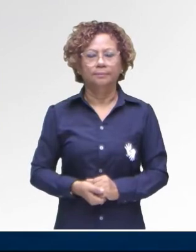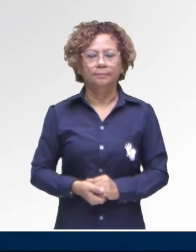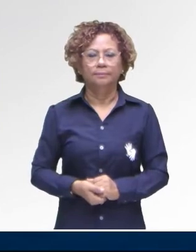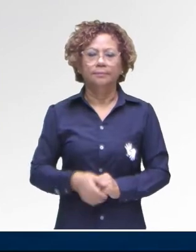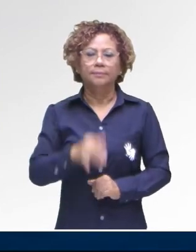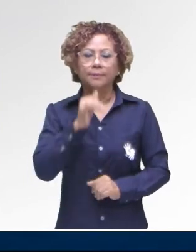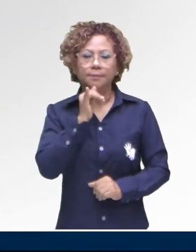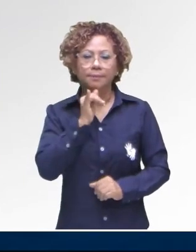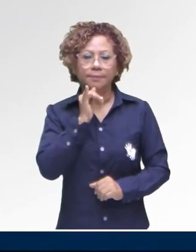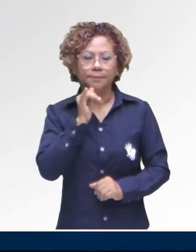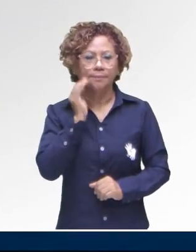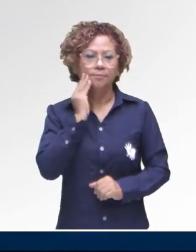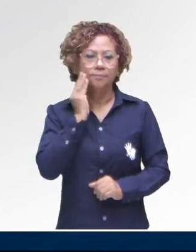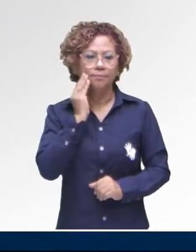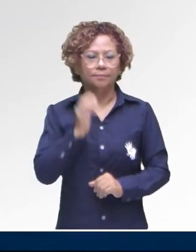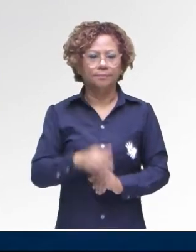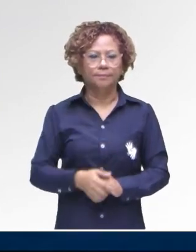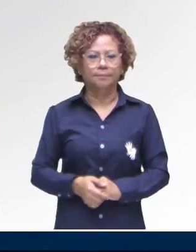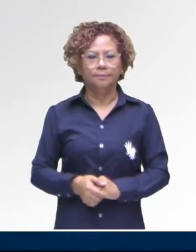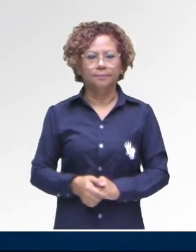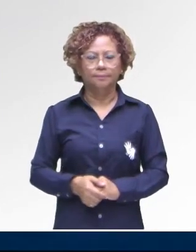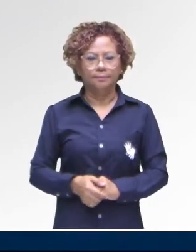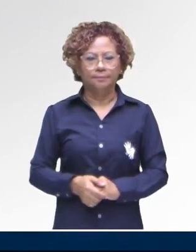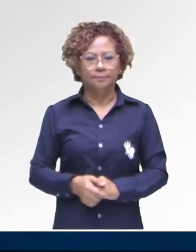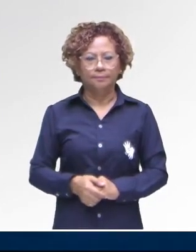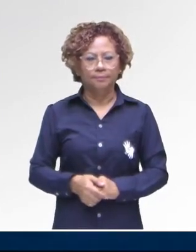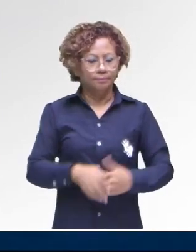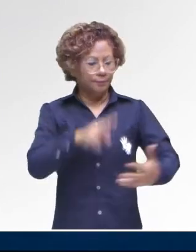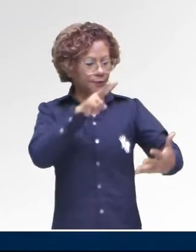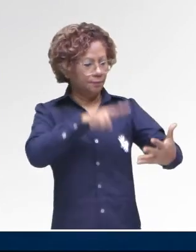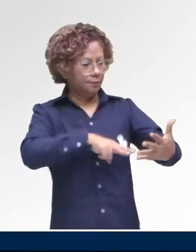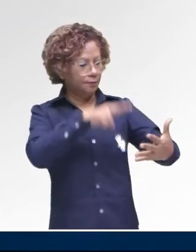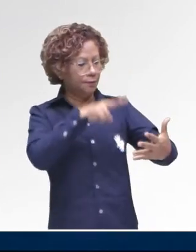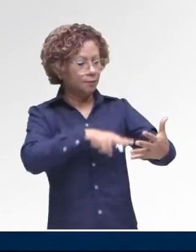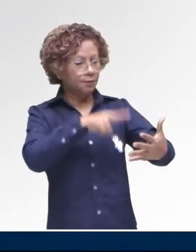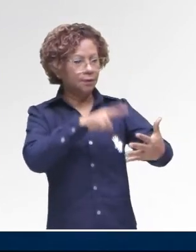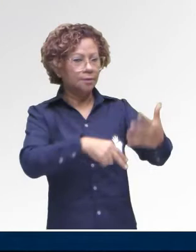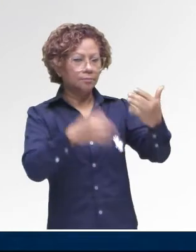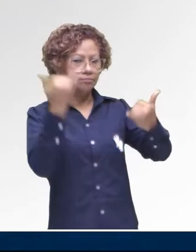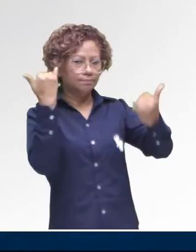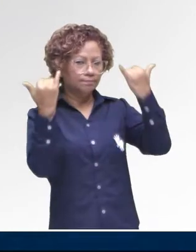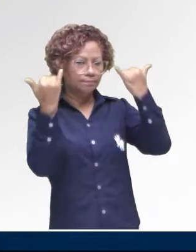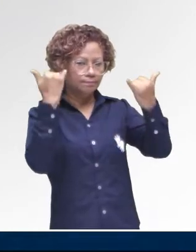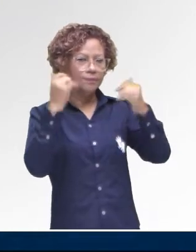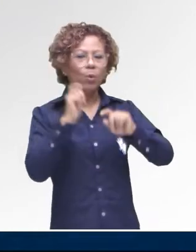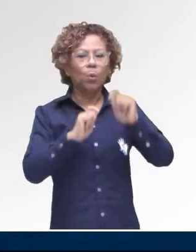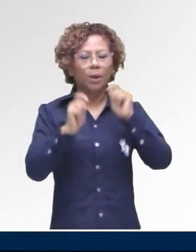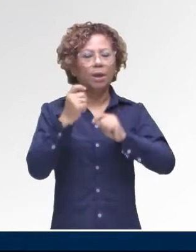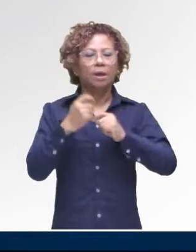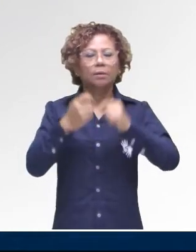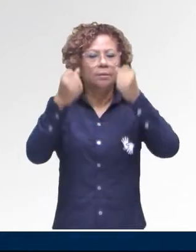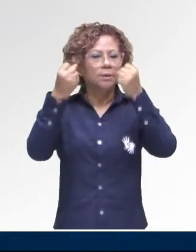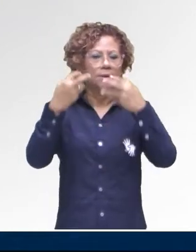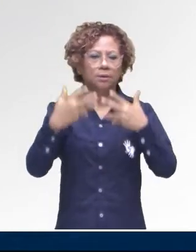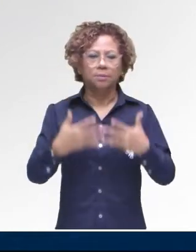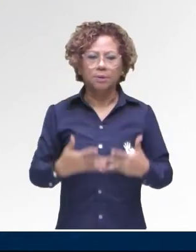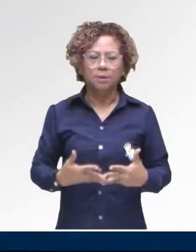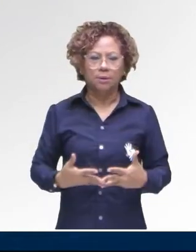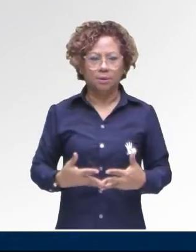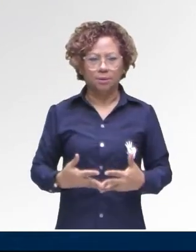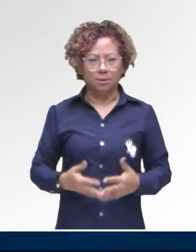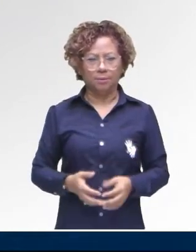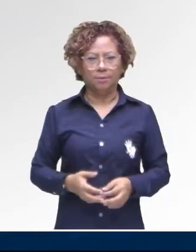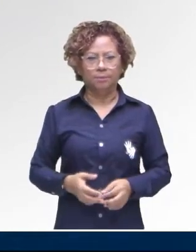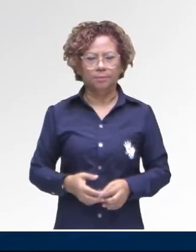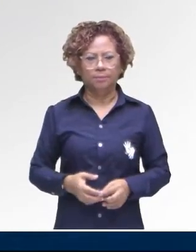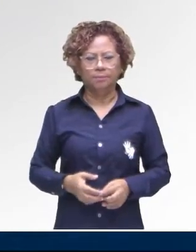exemplo? Vamos lá, acompanhem comigo. O nosso primeiro exemplo aí, ele diz o seguinte. A respeito